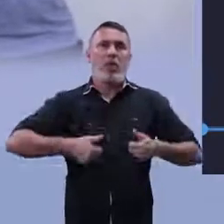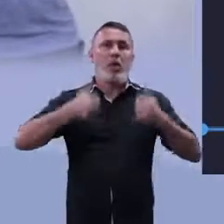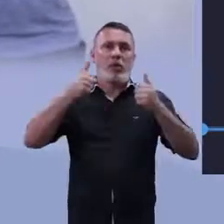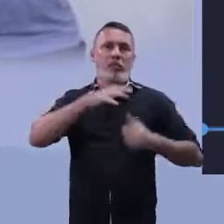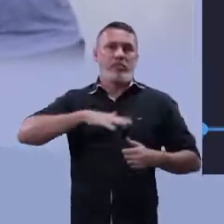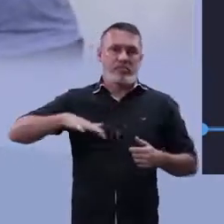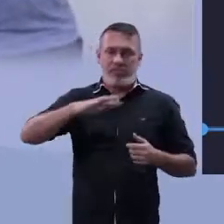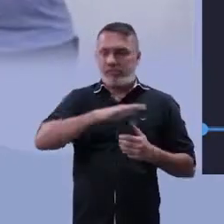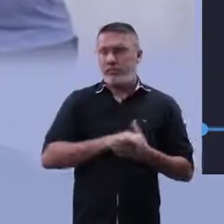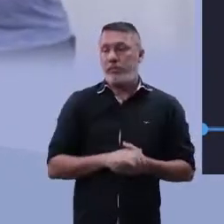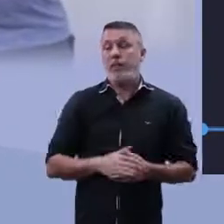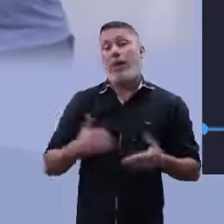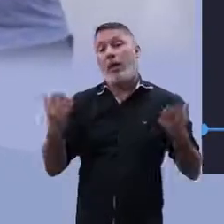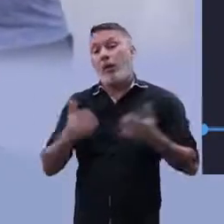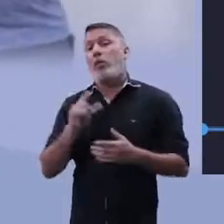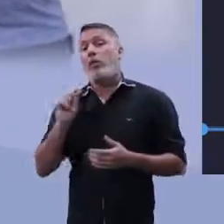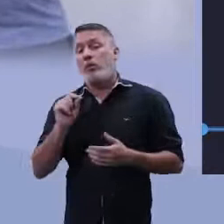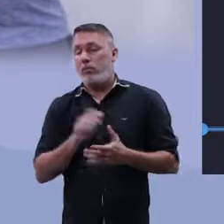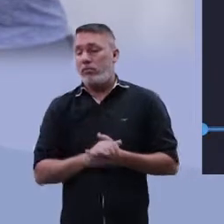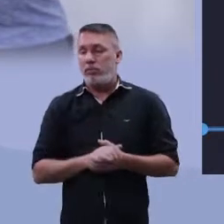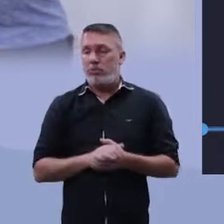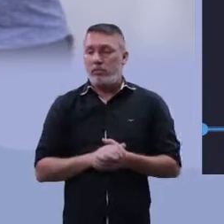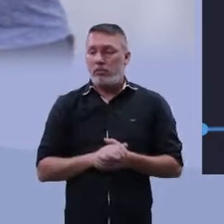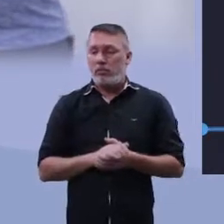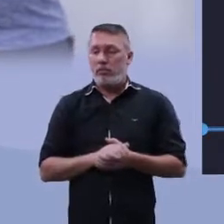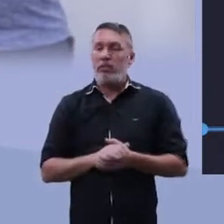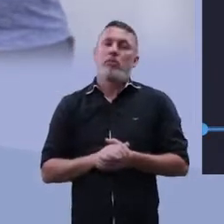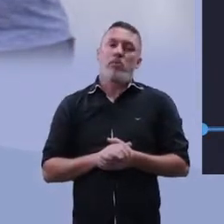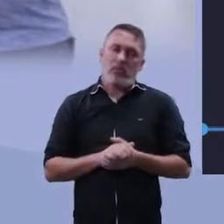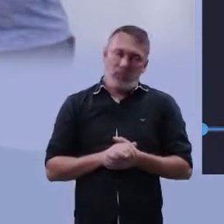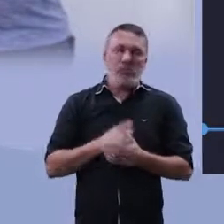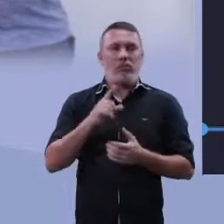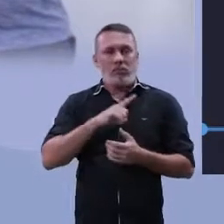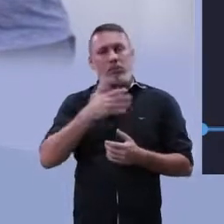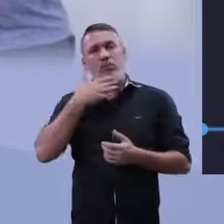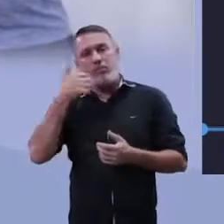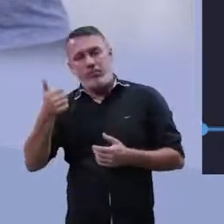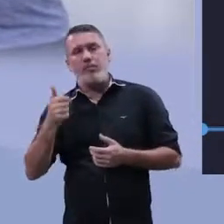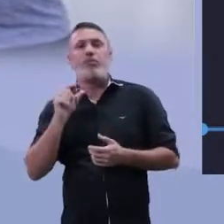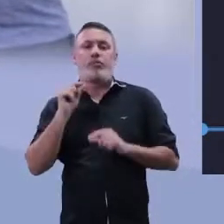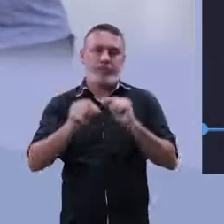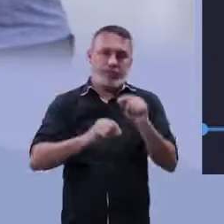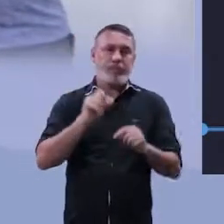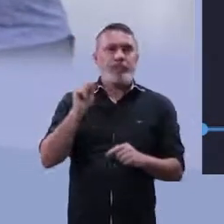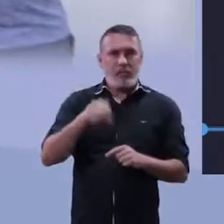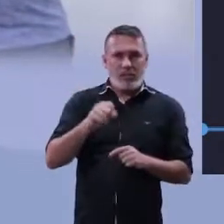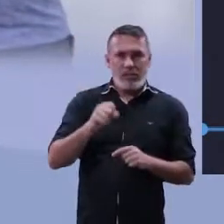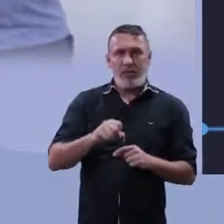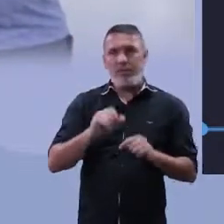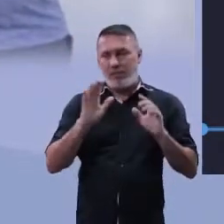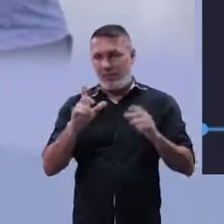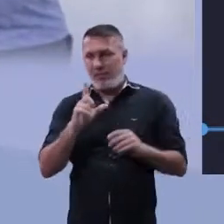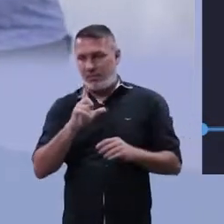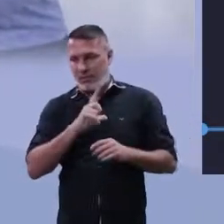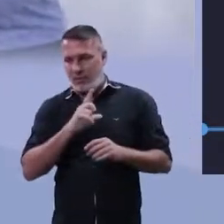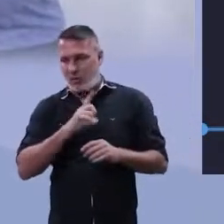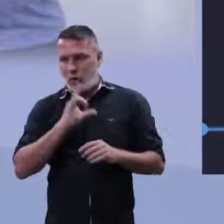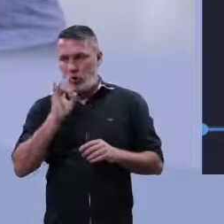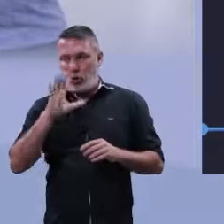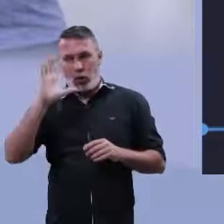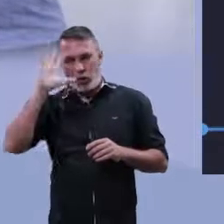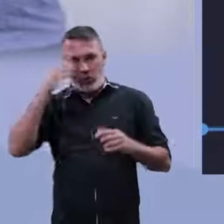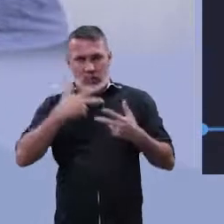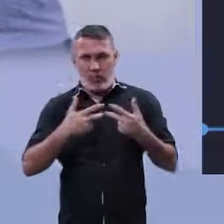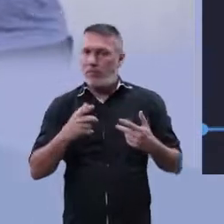situação. Agora é o seguinte, mas está melhorando. Mas será que quem está vindo está tendo a situação